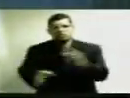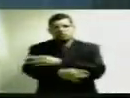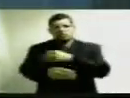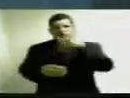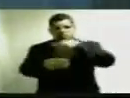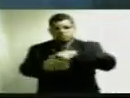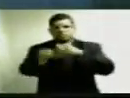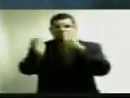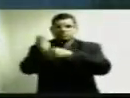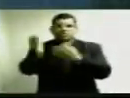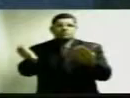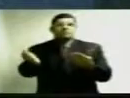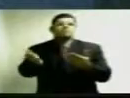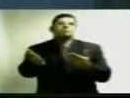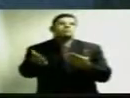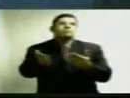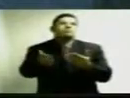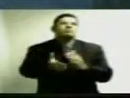voto secreto.